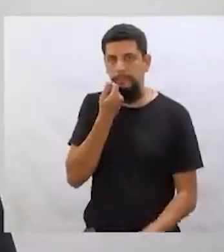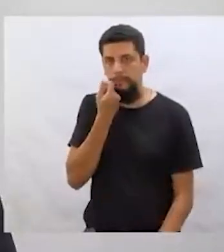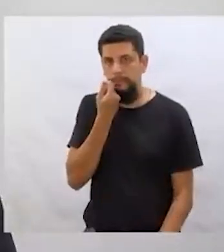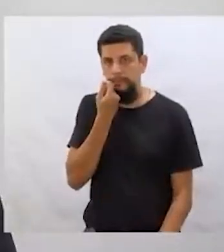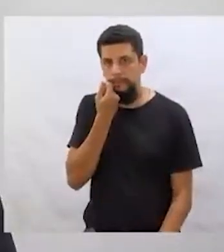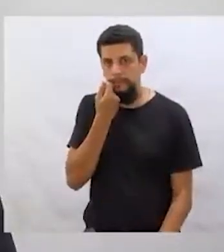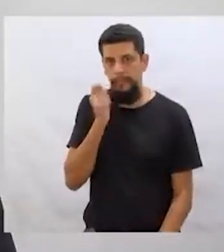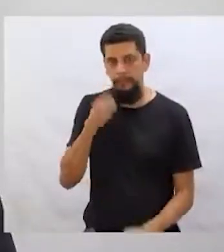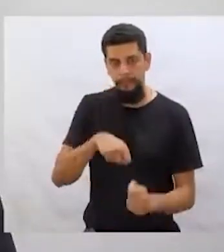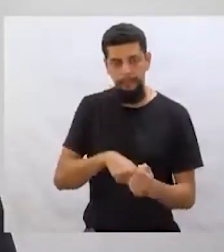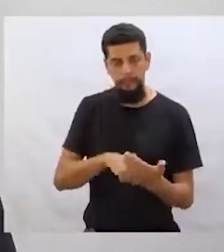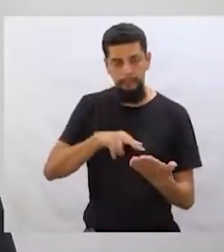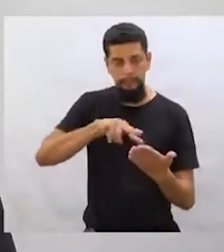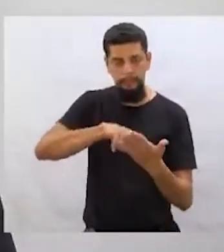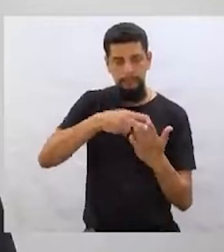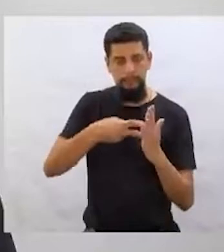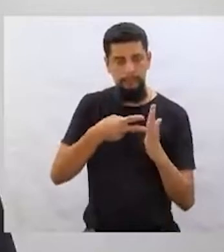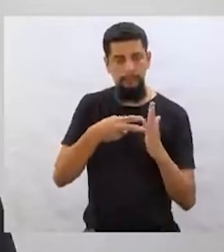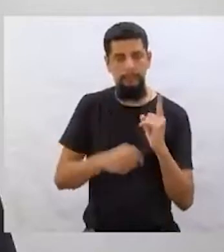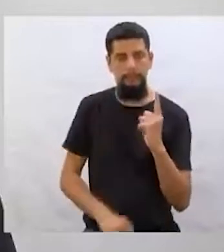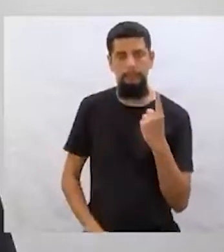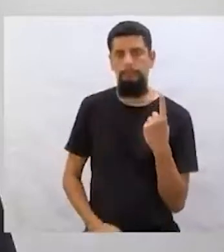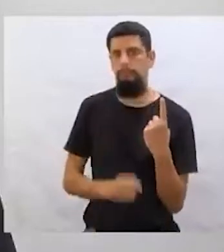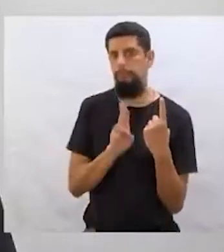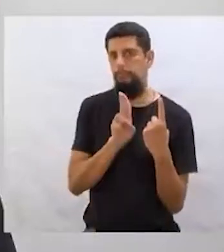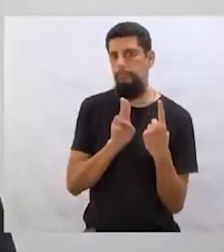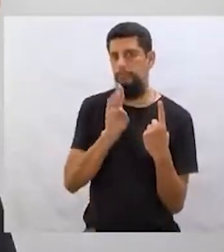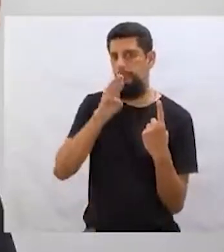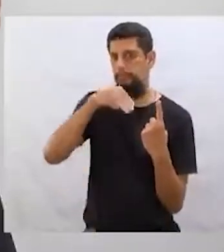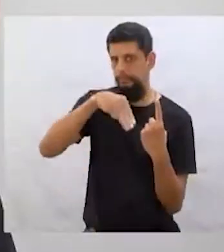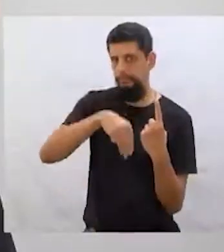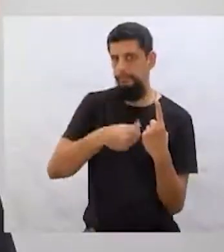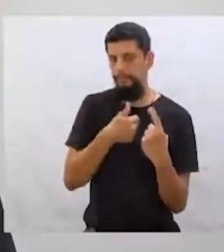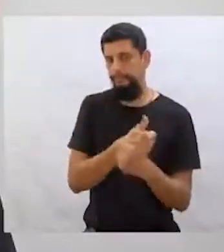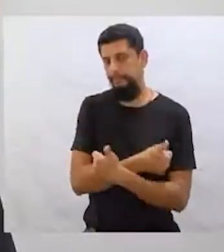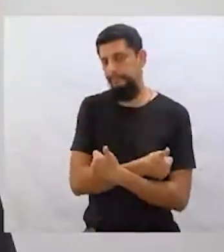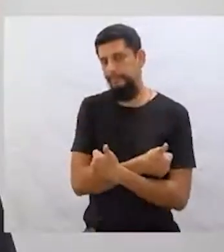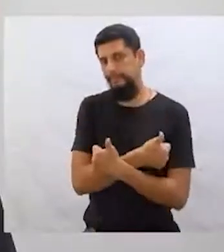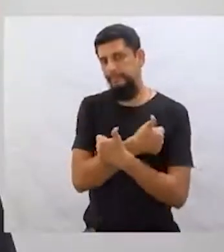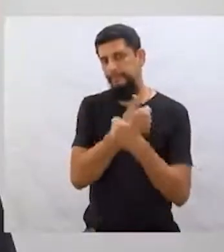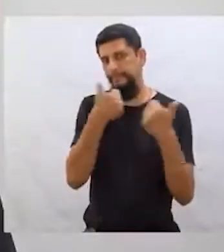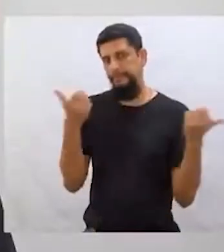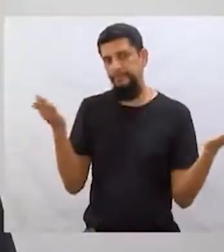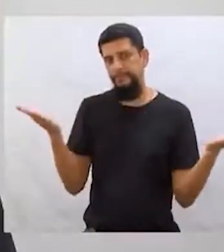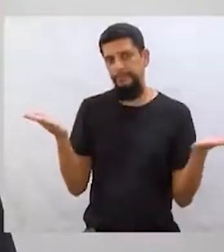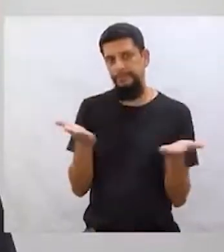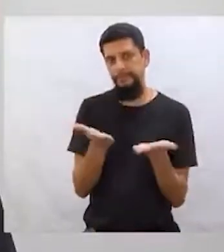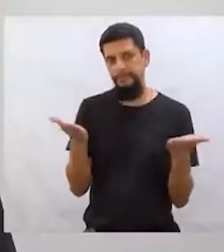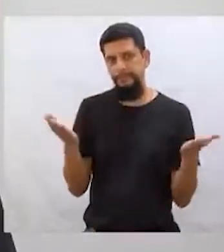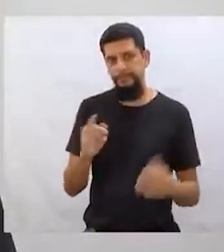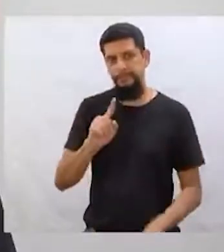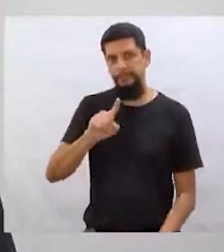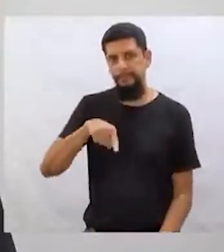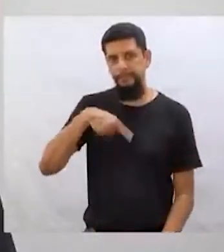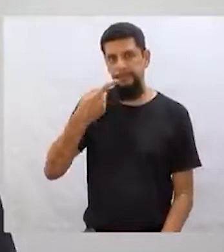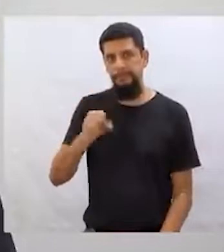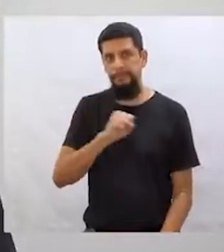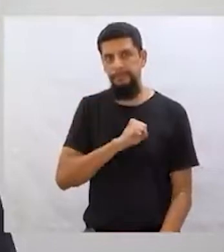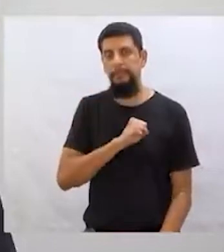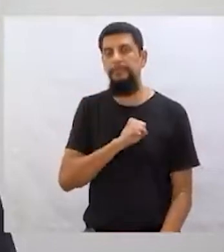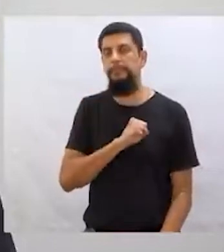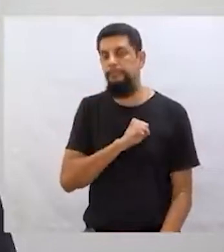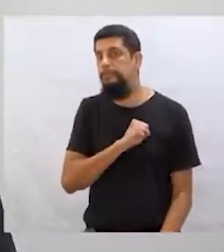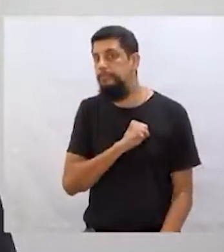podem pegar um palito também para representar o número 1. Muito bem. Agora nós vamos para outro